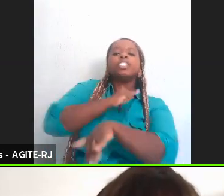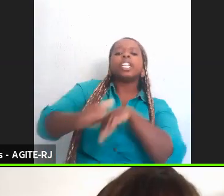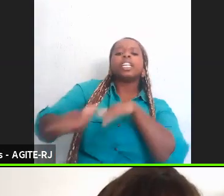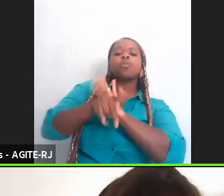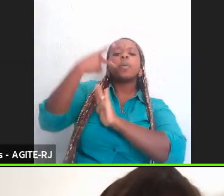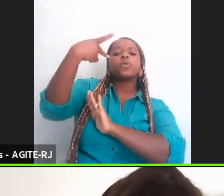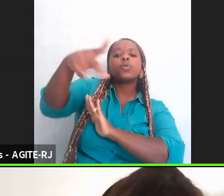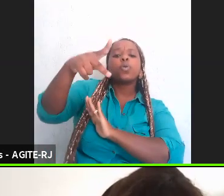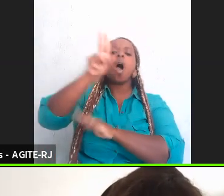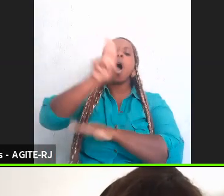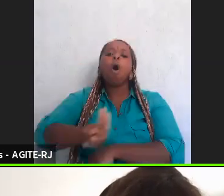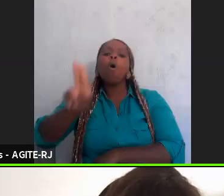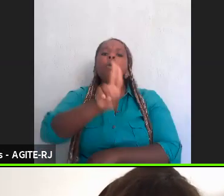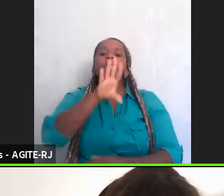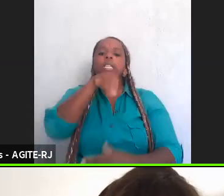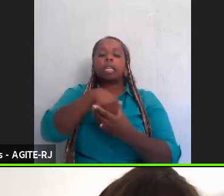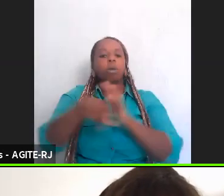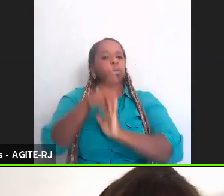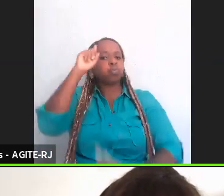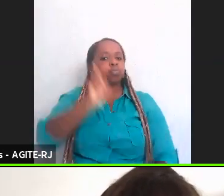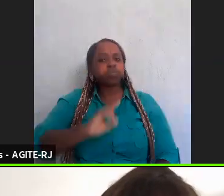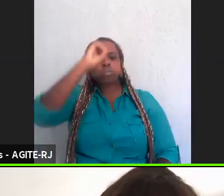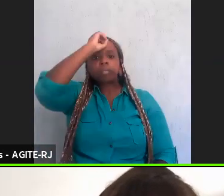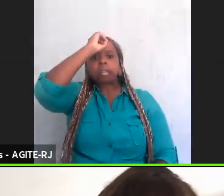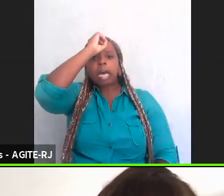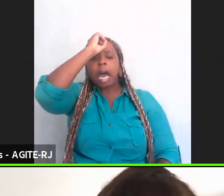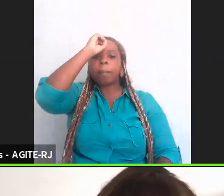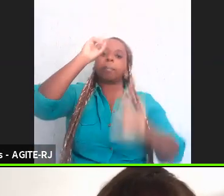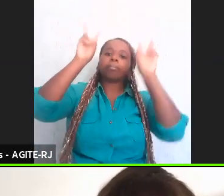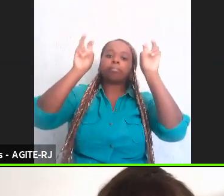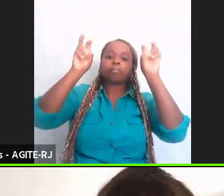usa quando você não sabe algum termo?